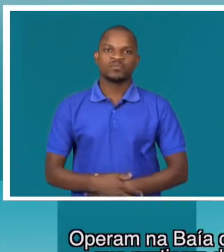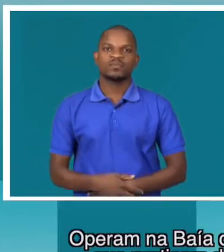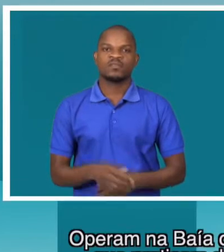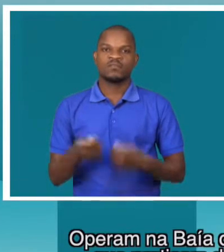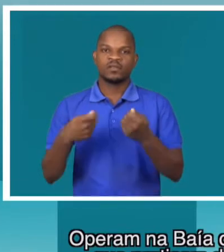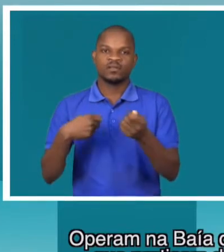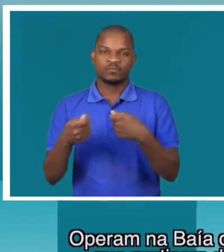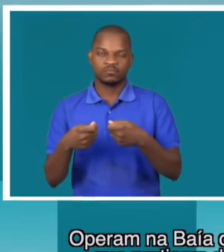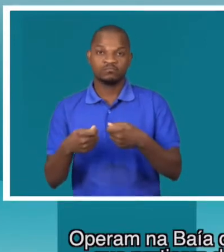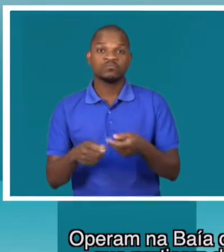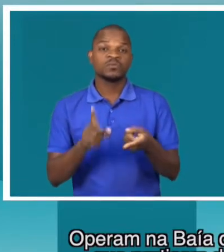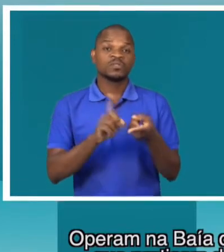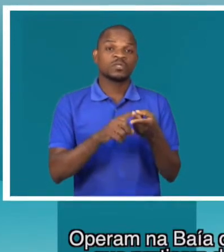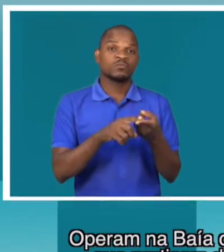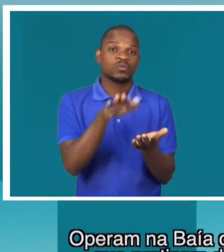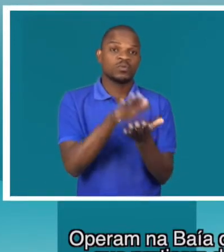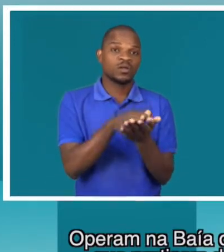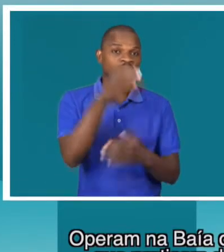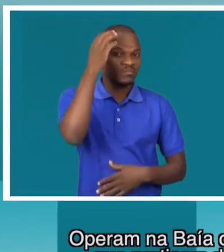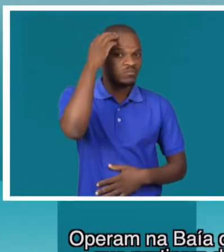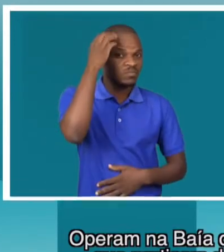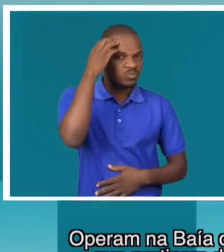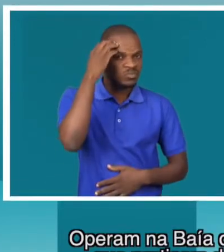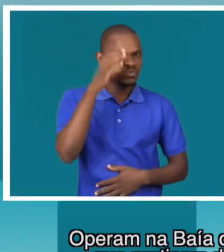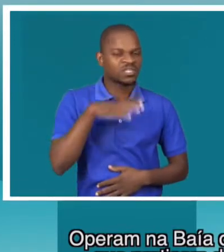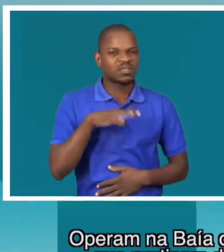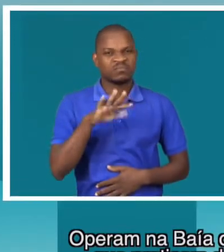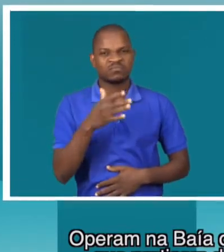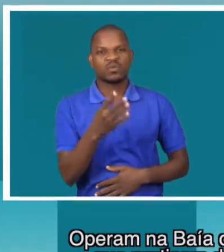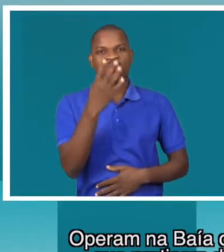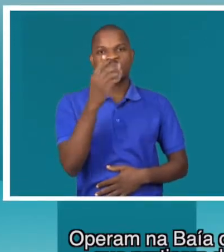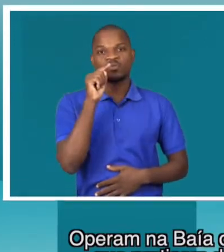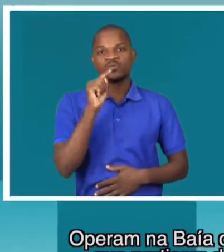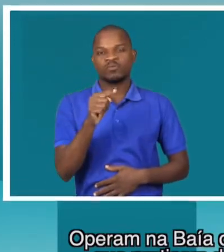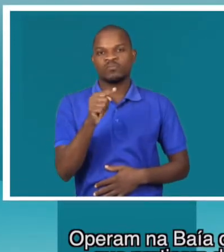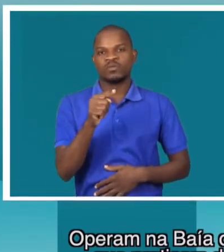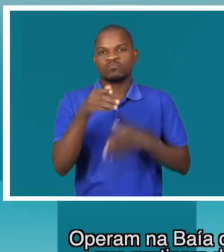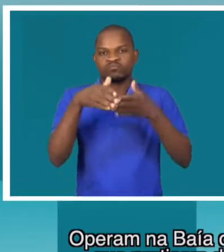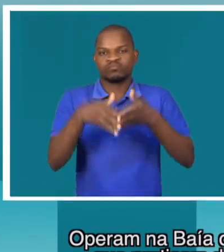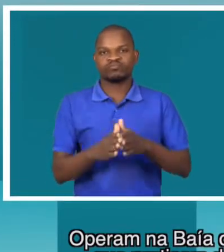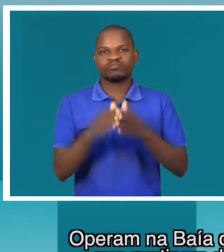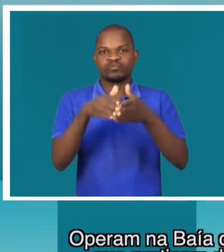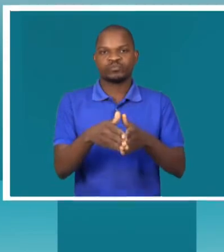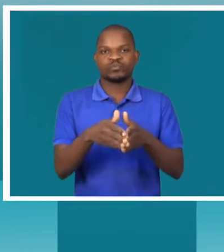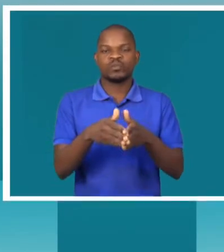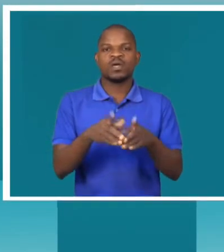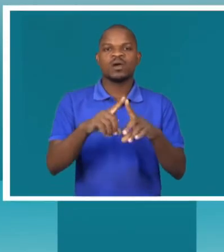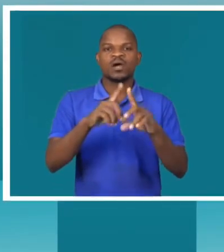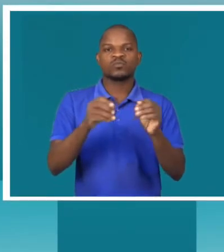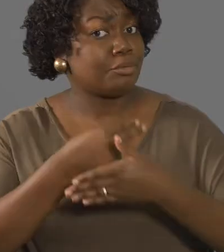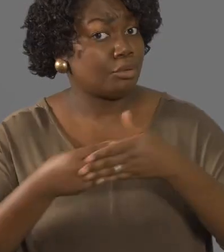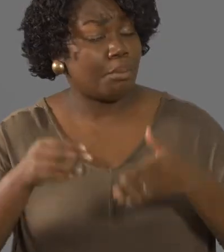de Maputo, mais de 4 mil embarcações, que partilham desde pesca artesanal à industrial.